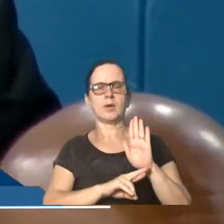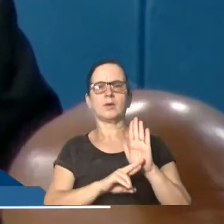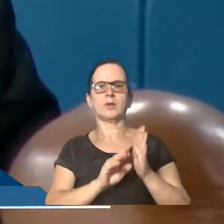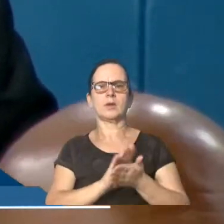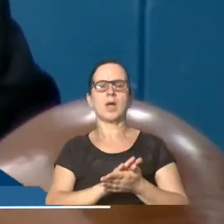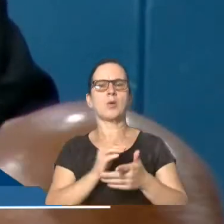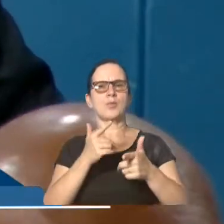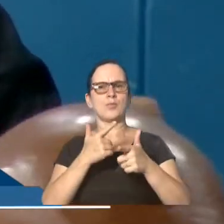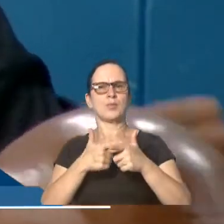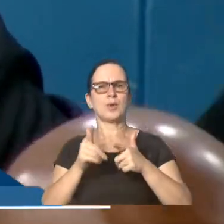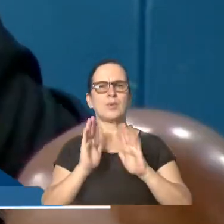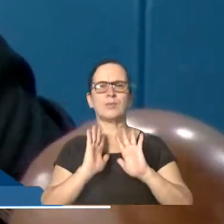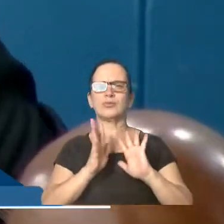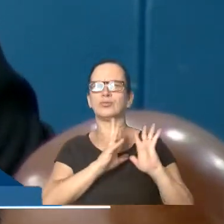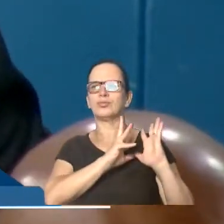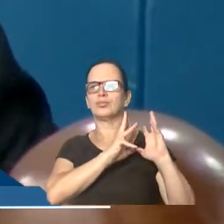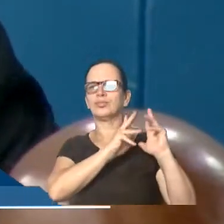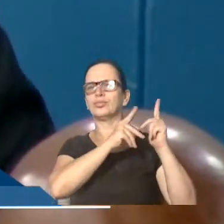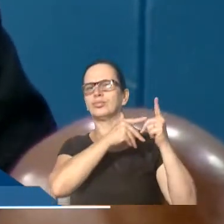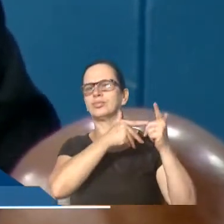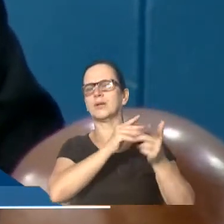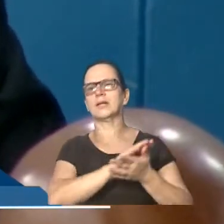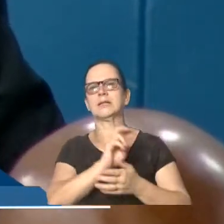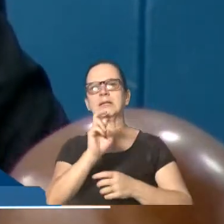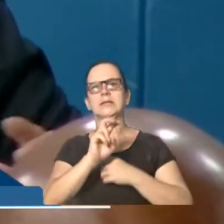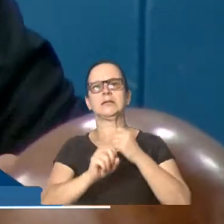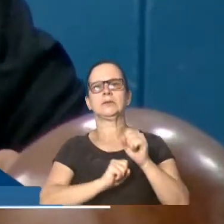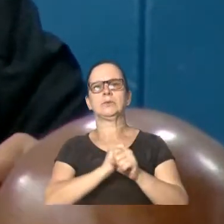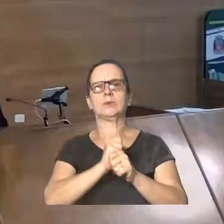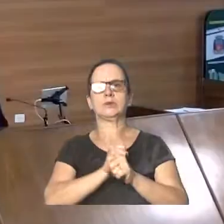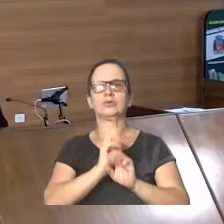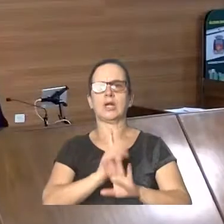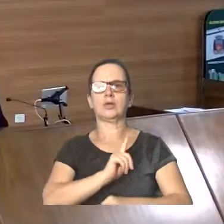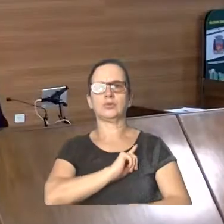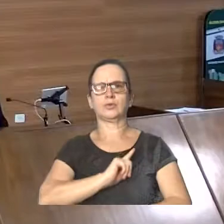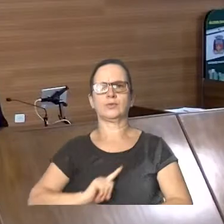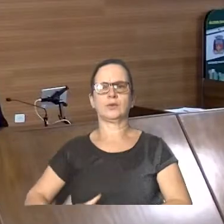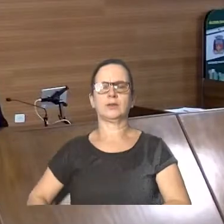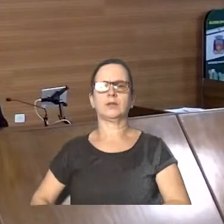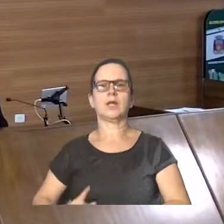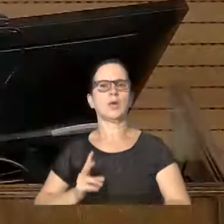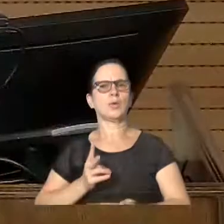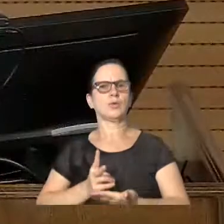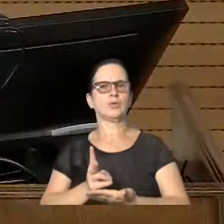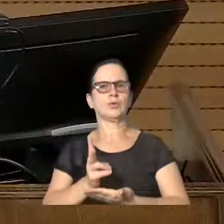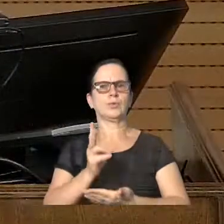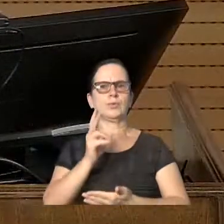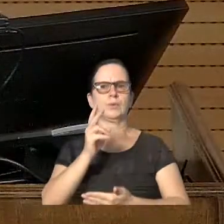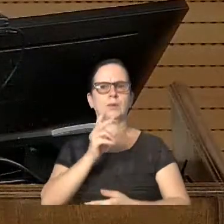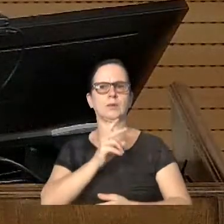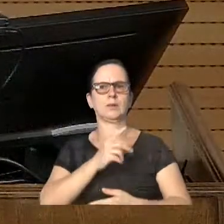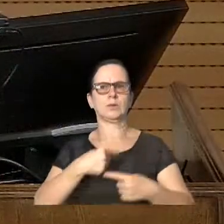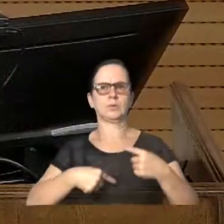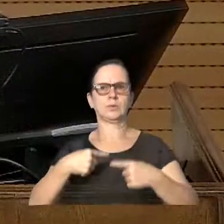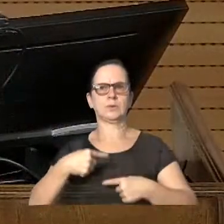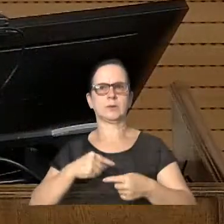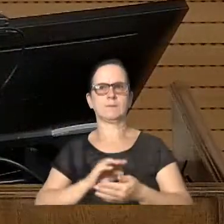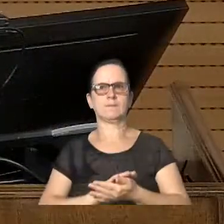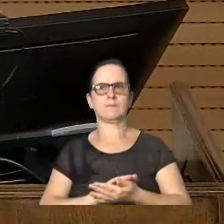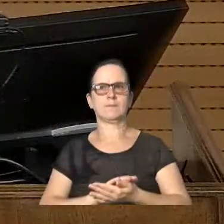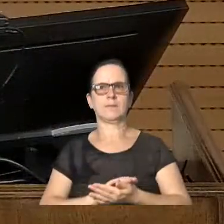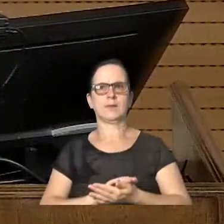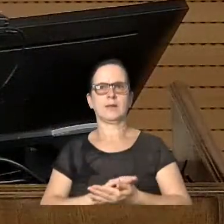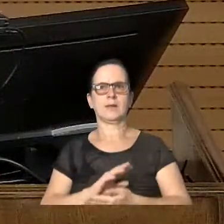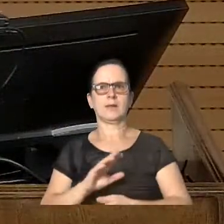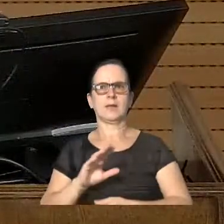um problema que já deveria estar no passado após 5 anos de governo. Continua em discussão. Peço a palavra, senhor presidente. Palavra,